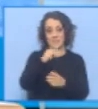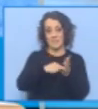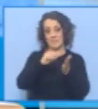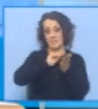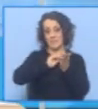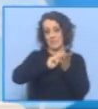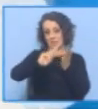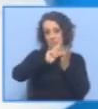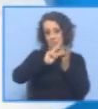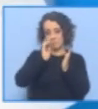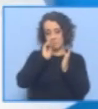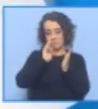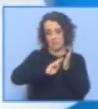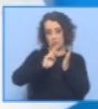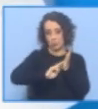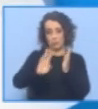no geral,